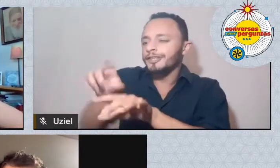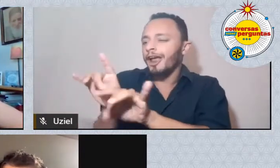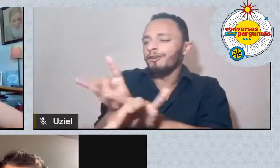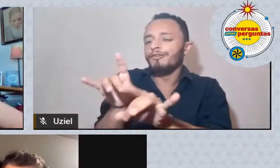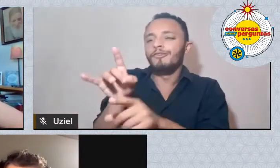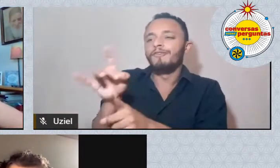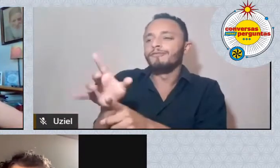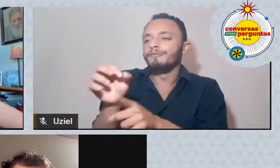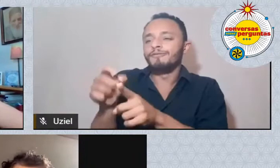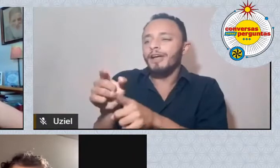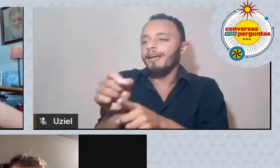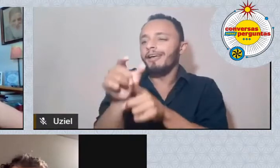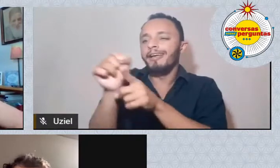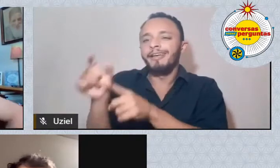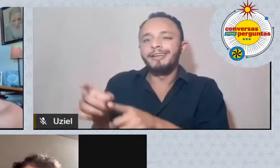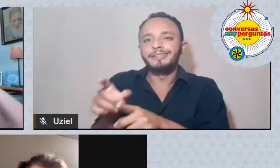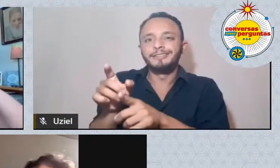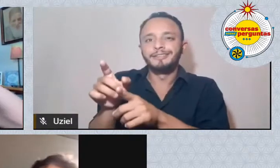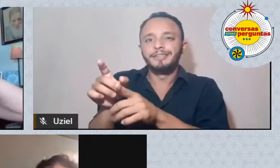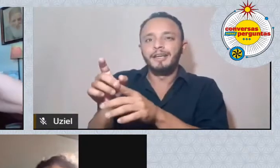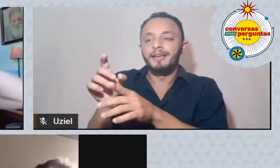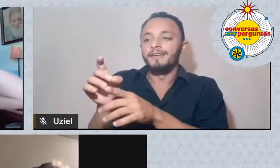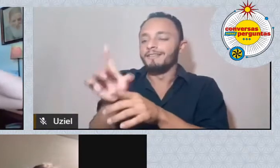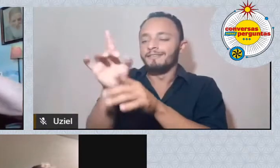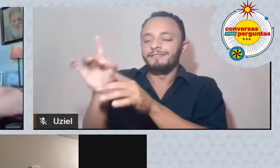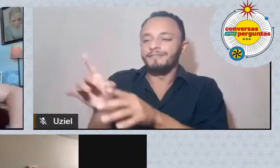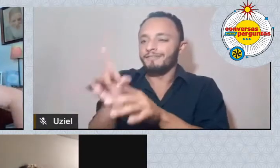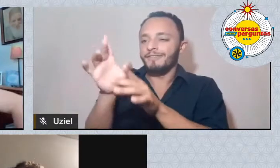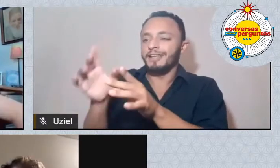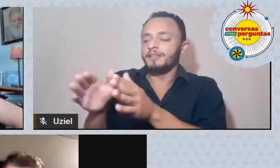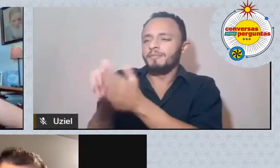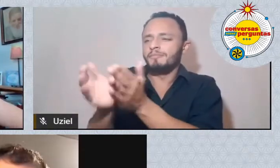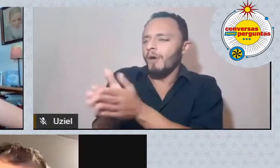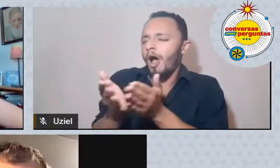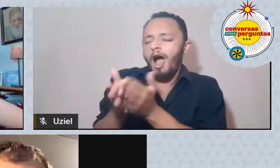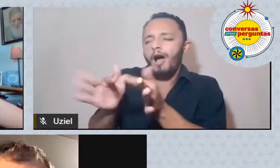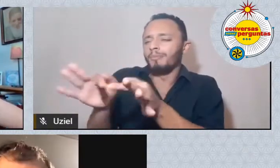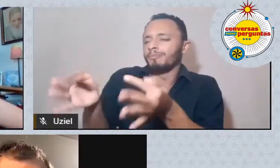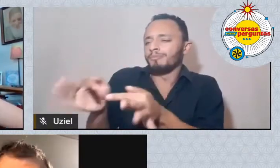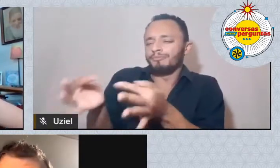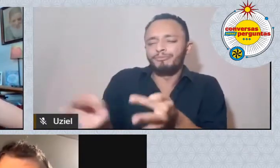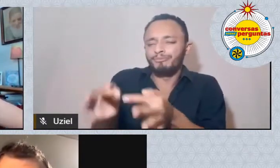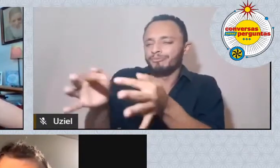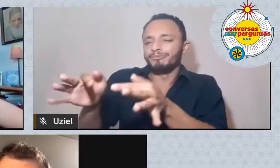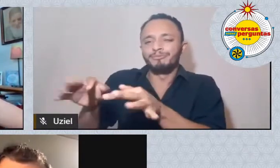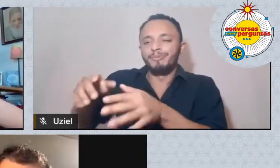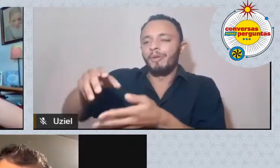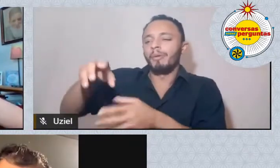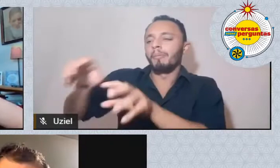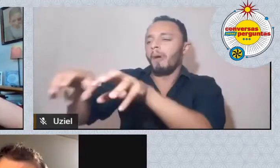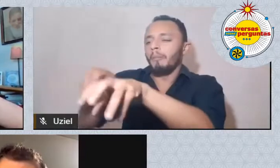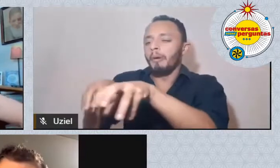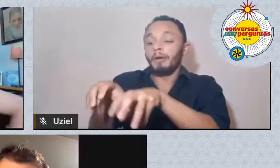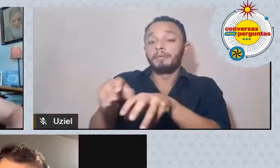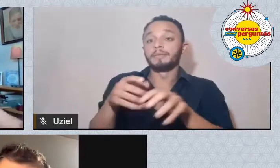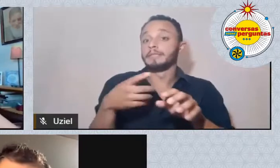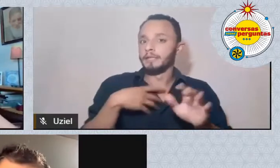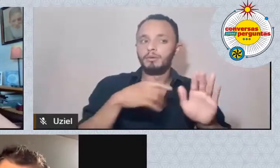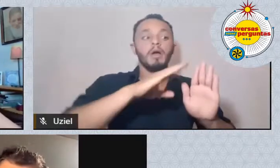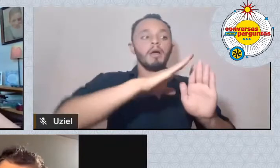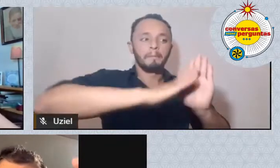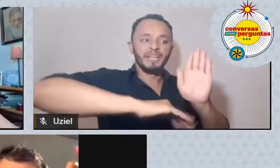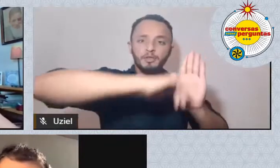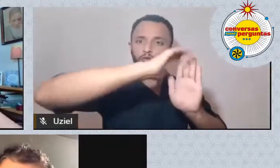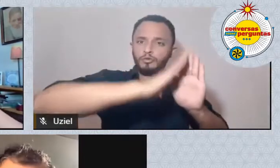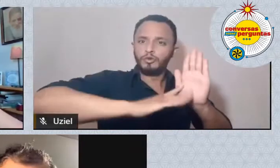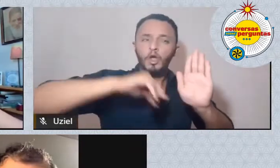vende panela, vende negócio de fazer biju, né? E eles pegaram obras autênticas